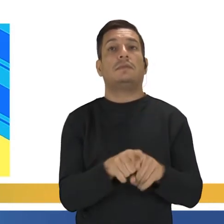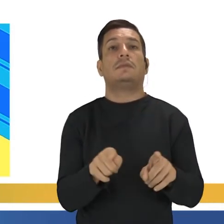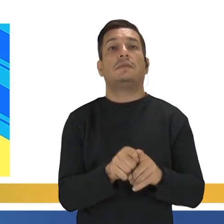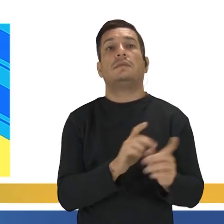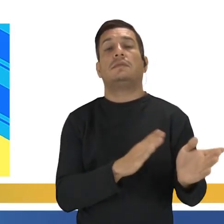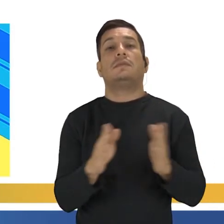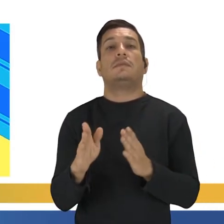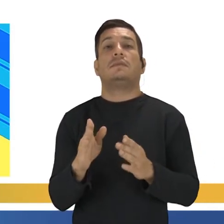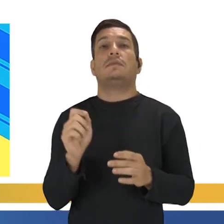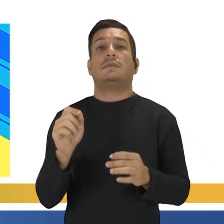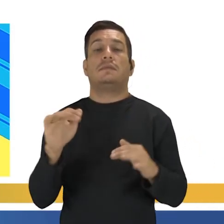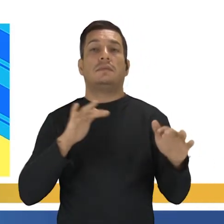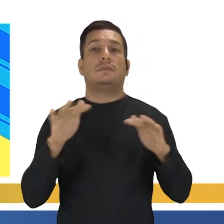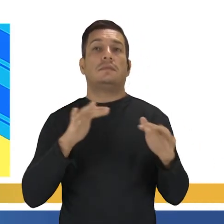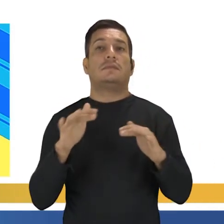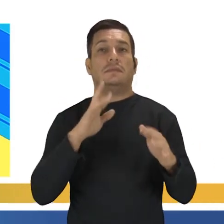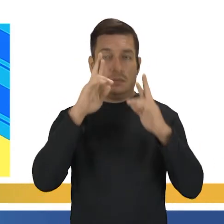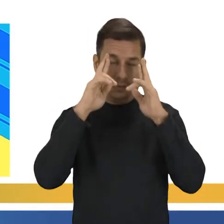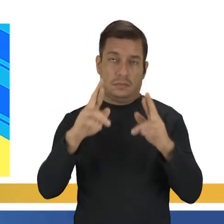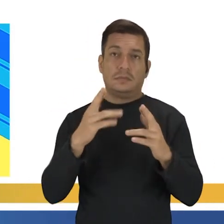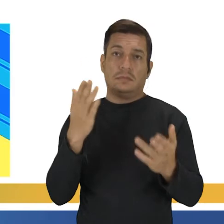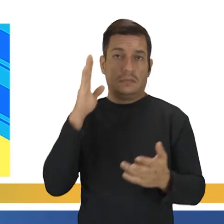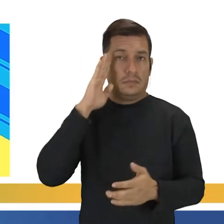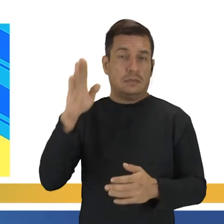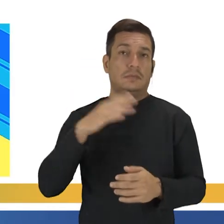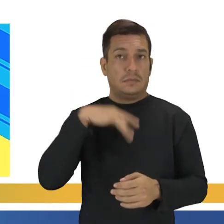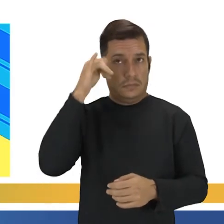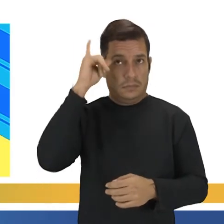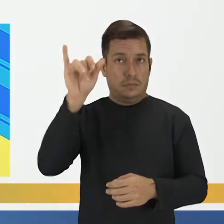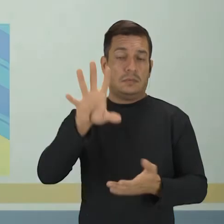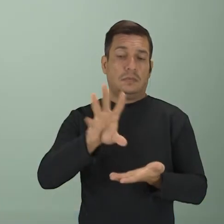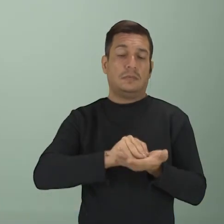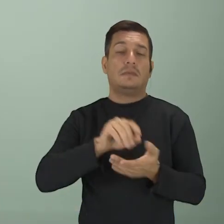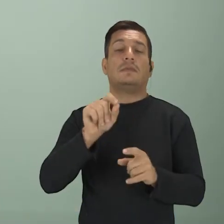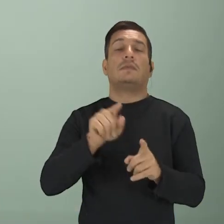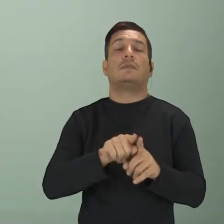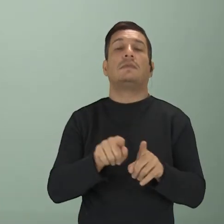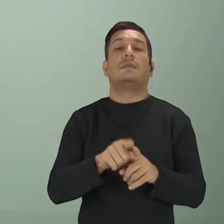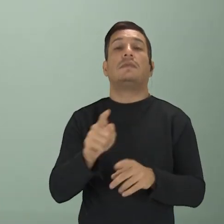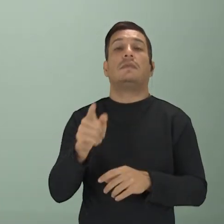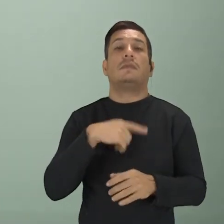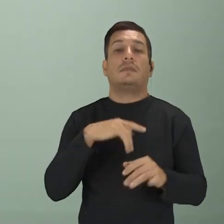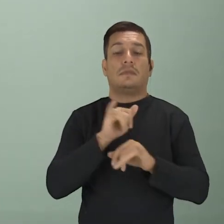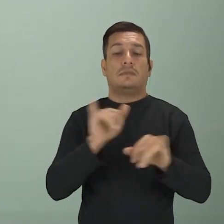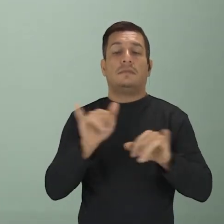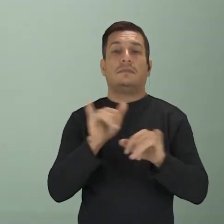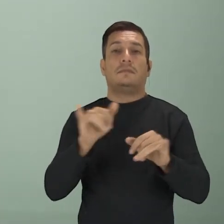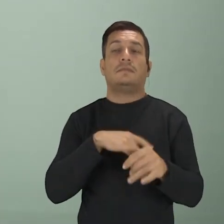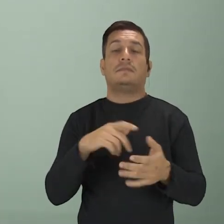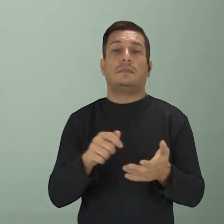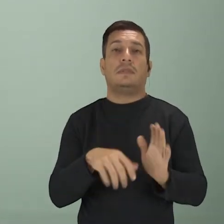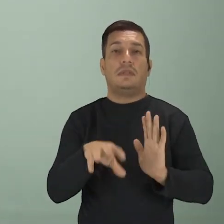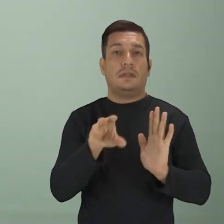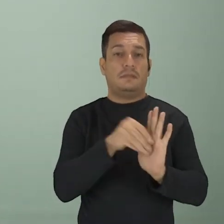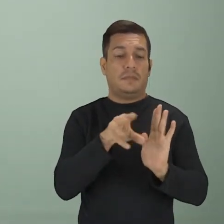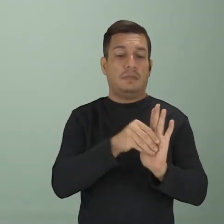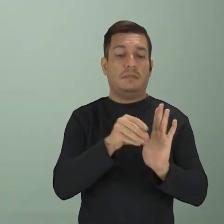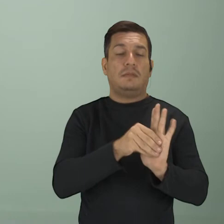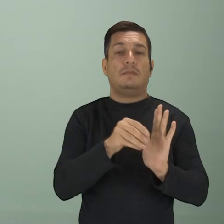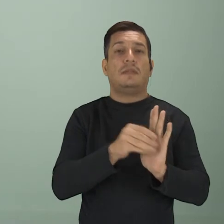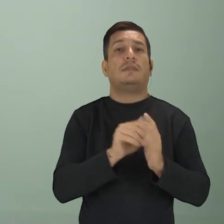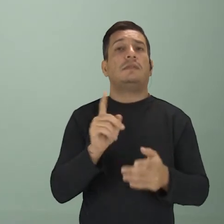treinamento objetivo, ele deve ser orientado, tá? Pois ele aumentará a sua chance de obter resultados com o